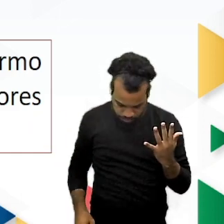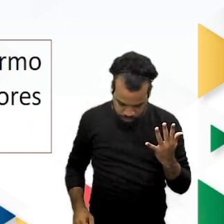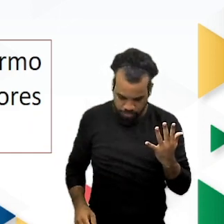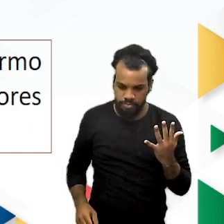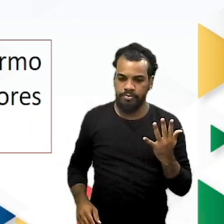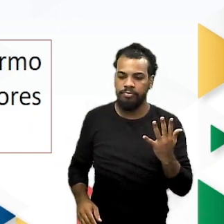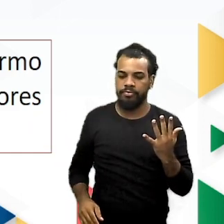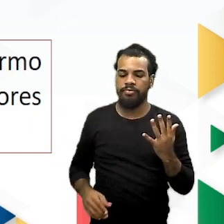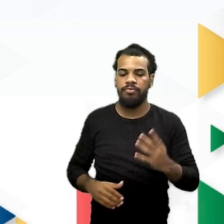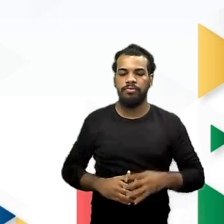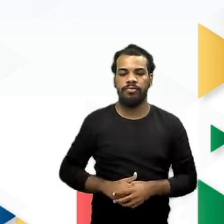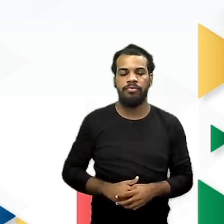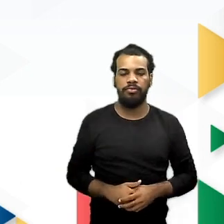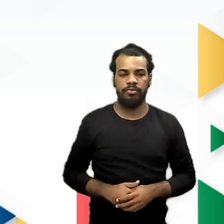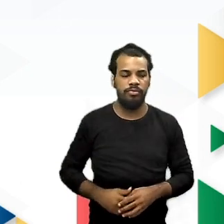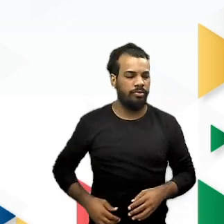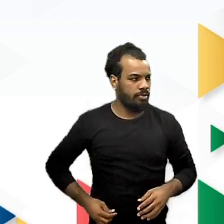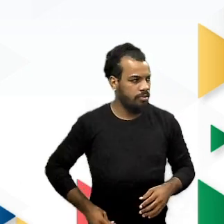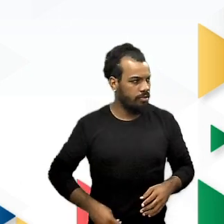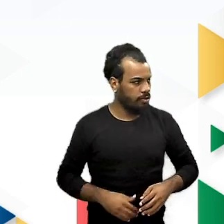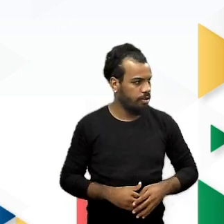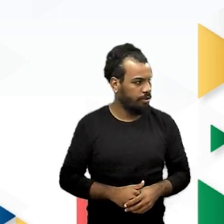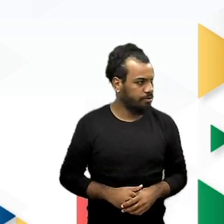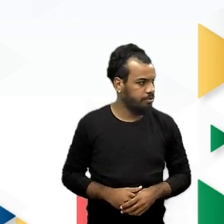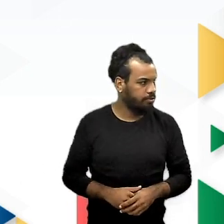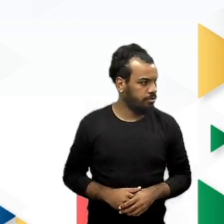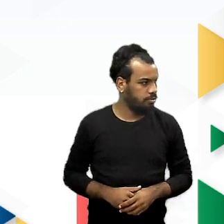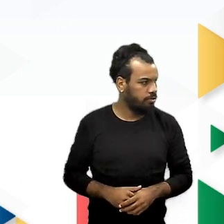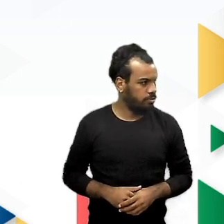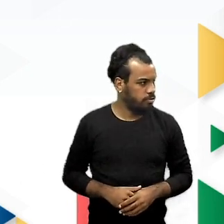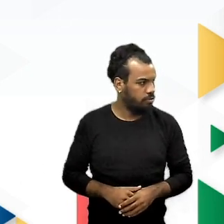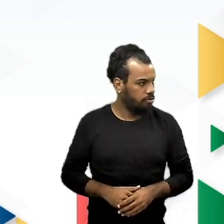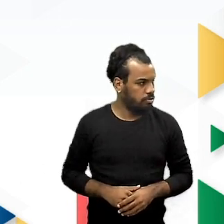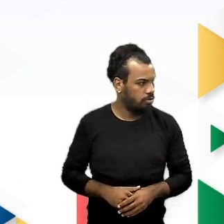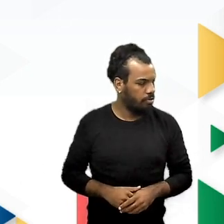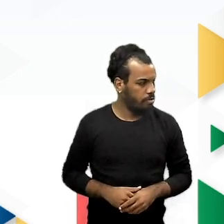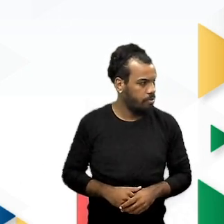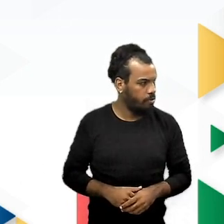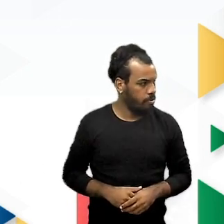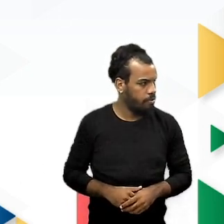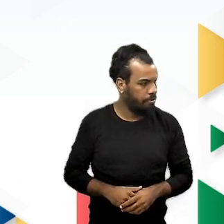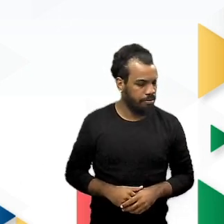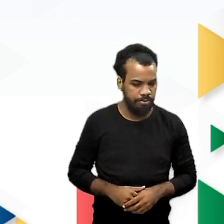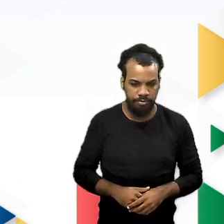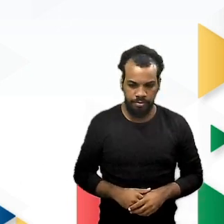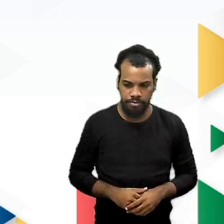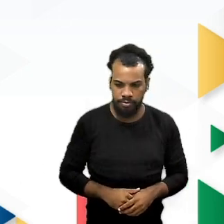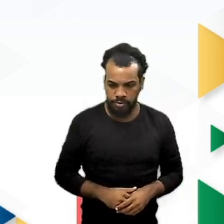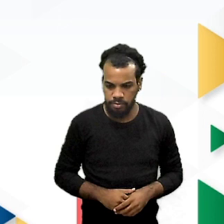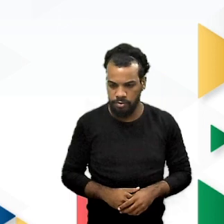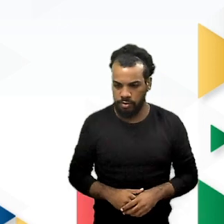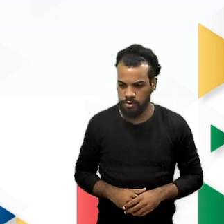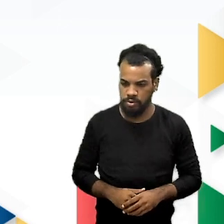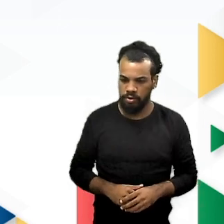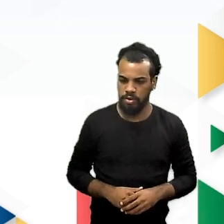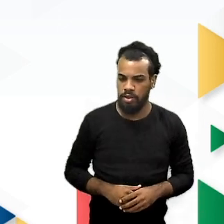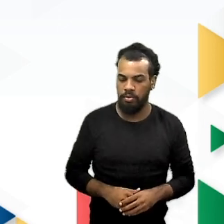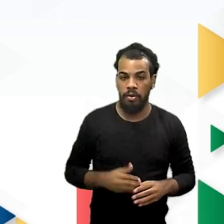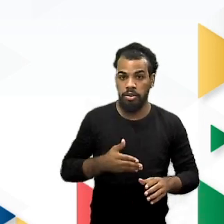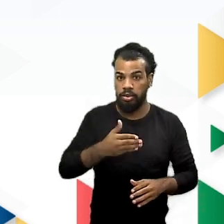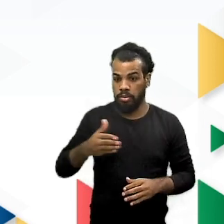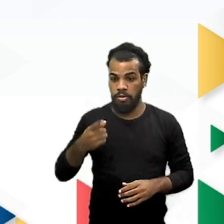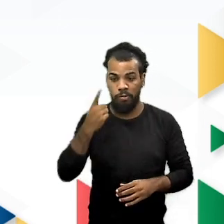gente normalmente utiliza, tá? Vamos ver com calma cada um deles? Então vamos lá. Uma sequência na recursiva, a gente tem um exemplo assim,